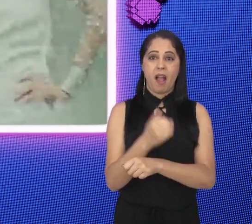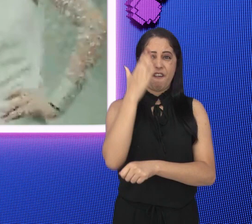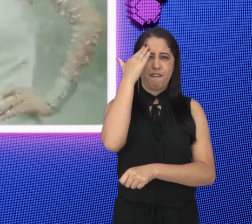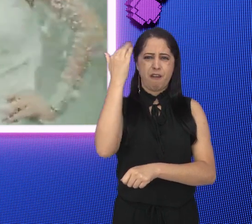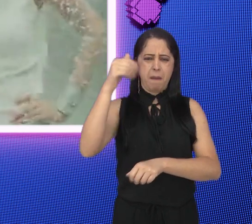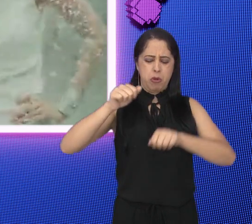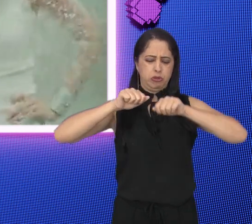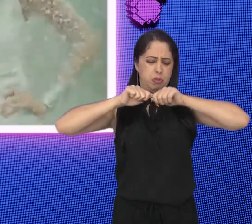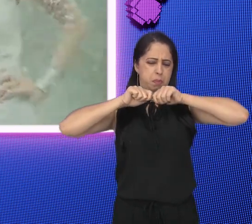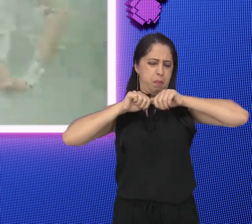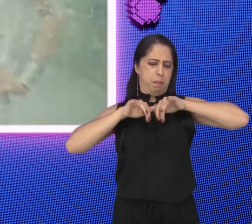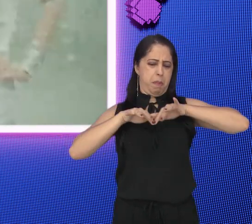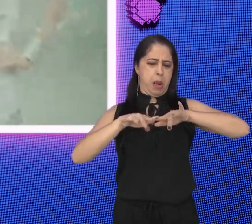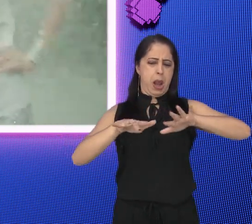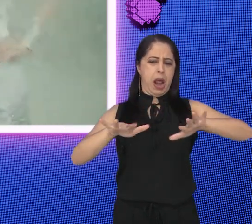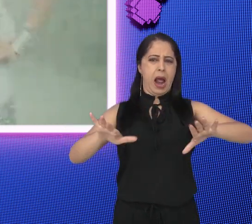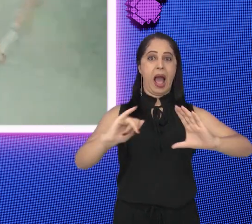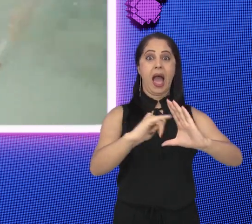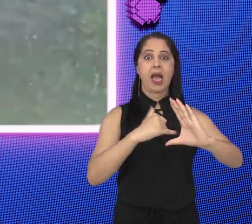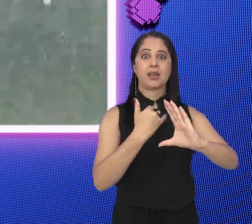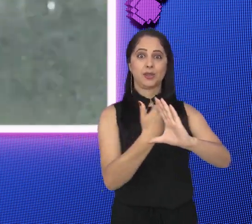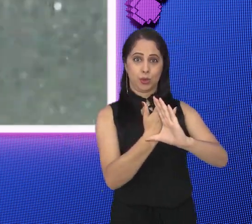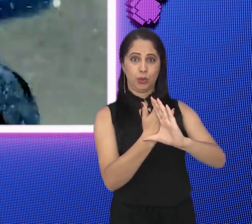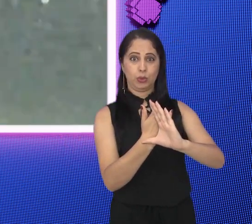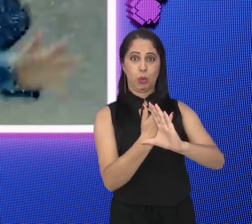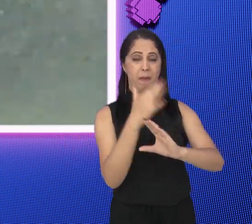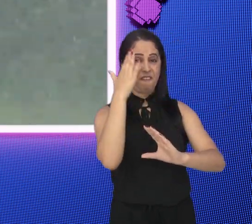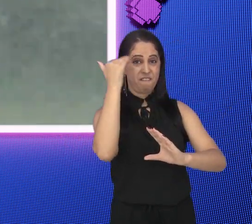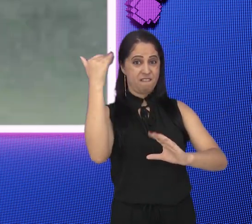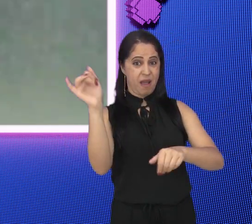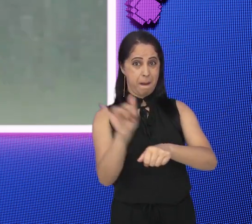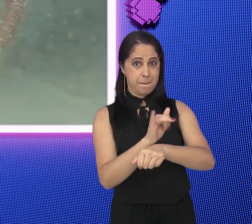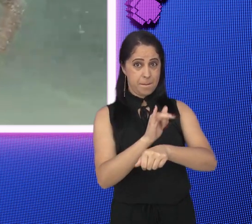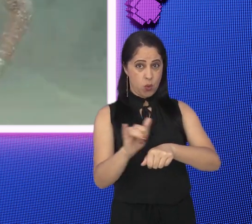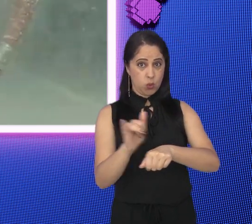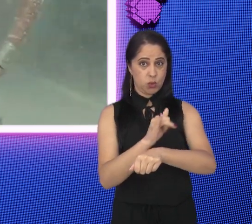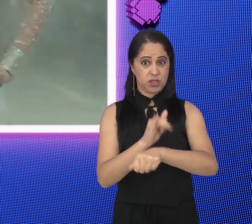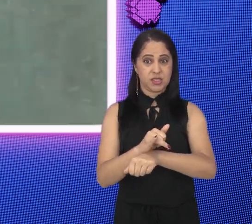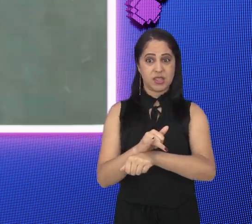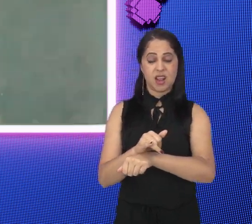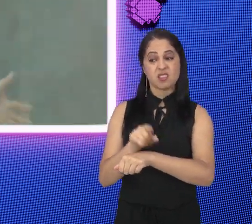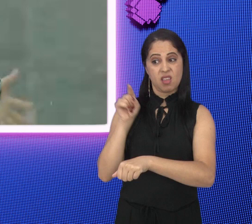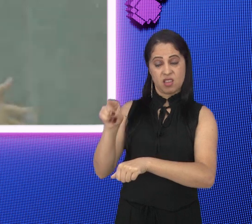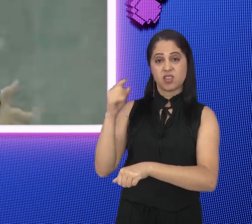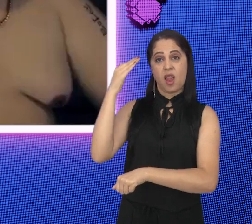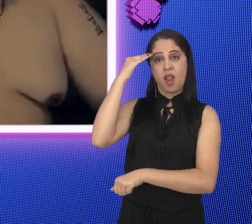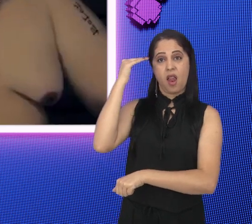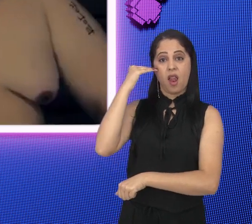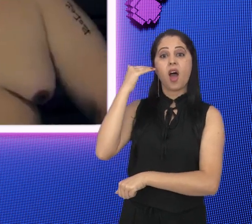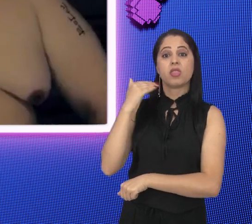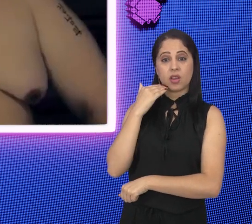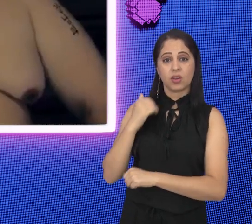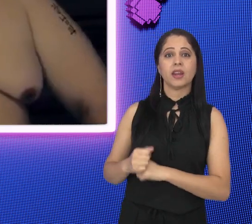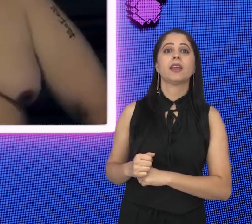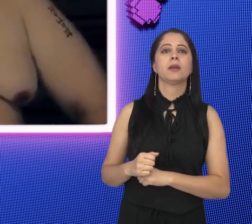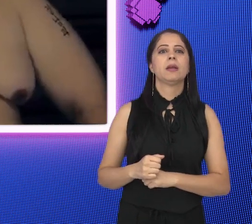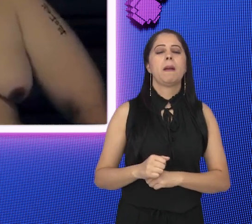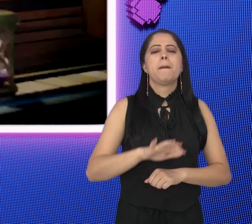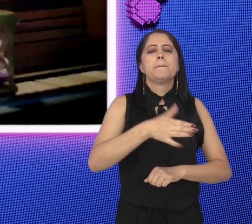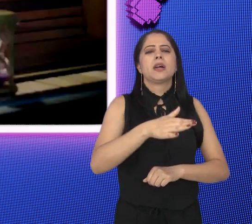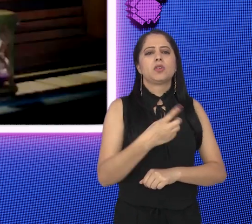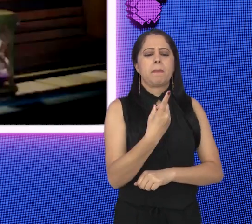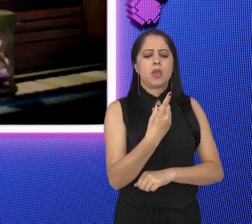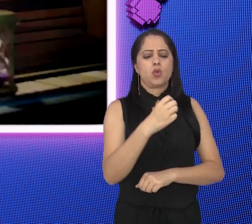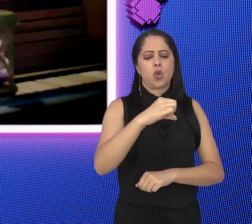isso chegou até a gente. Então, o Psy é fruto de uma estratégia de soft power da Coreia. Exatamente, tá tudo ali junto.